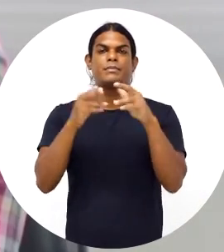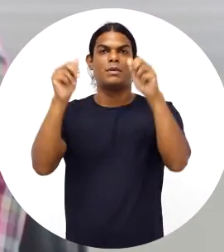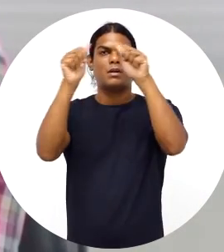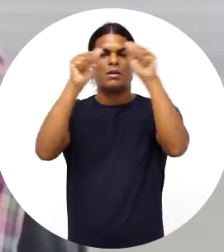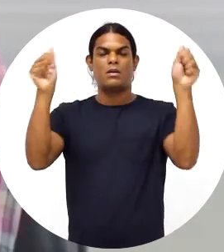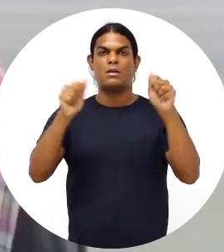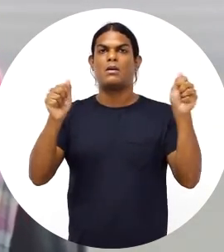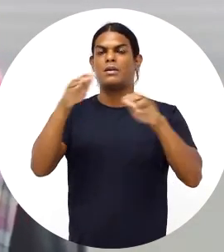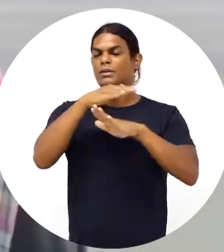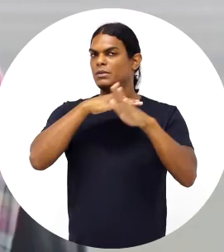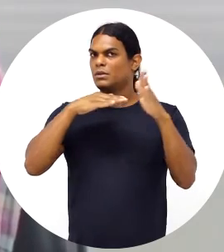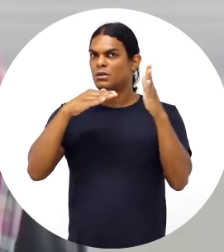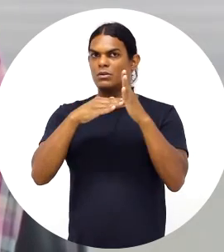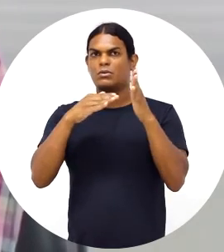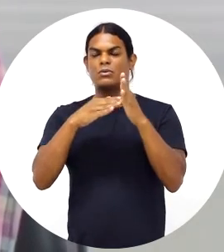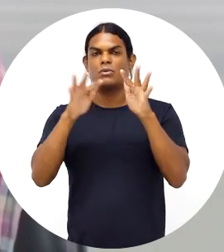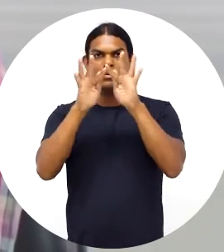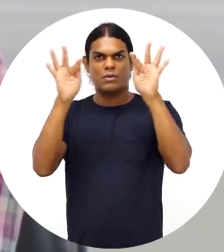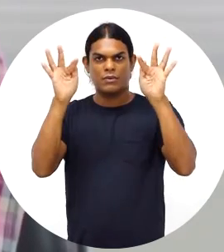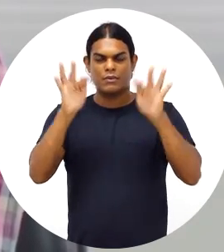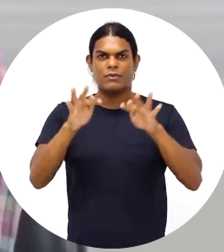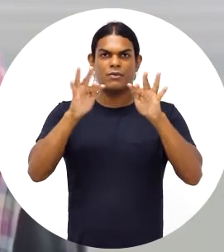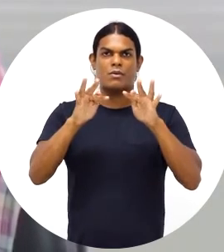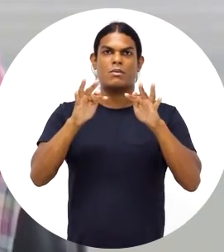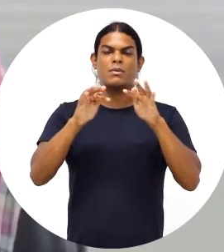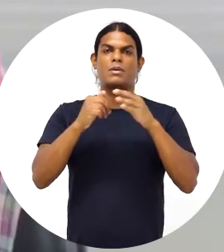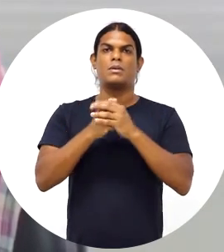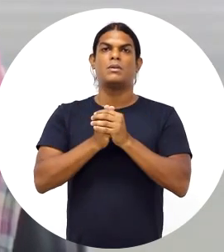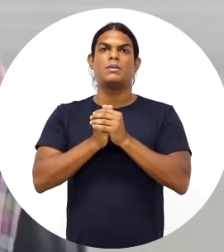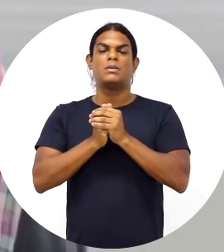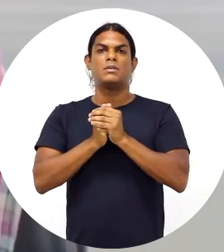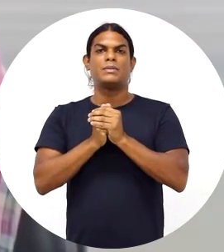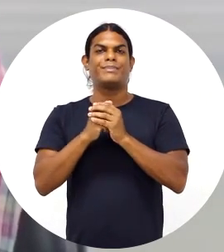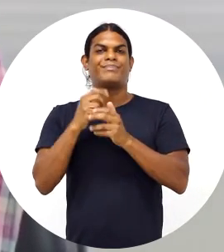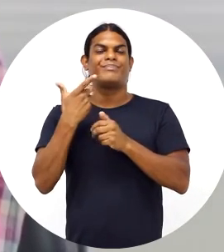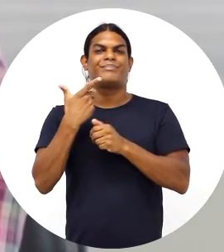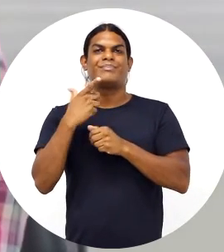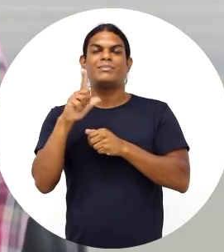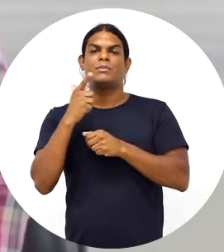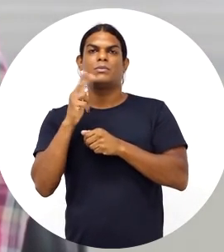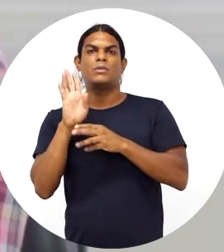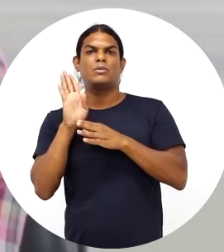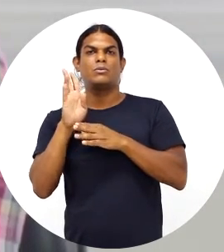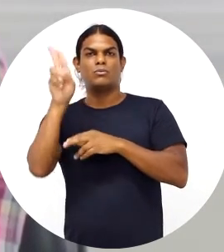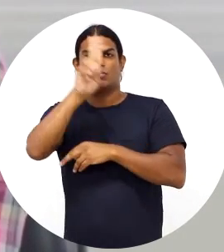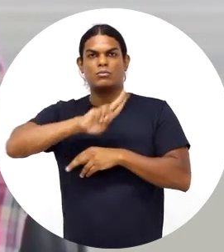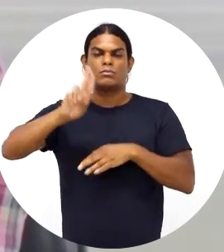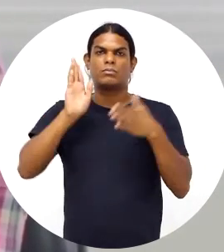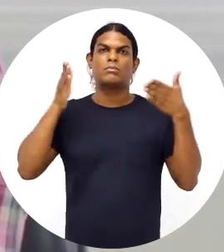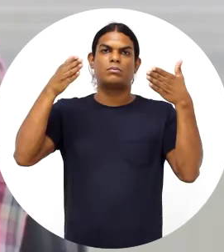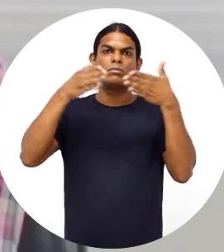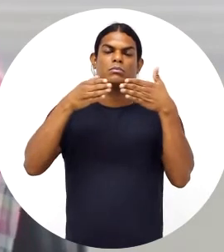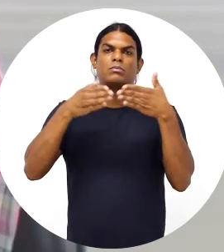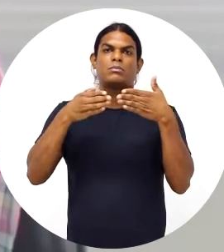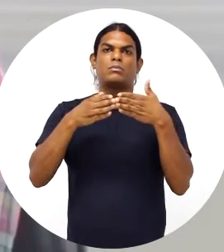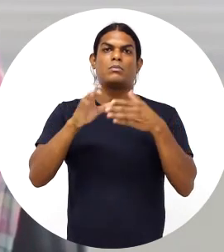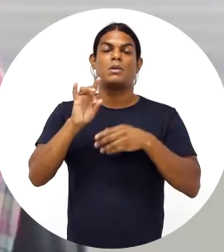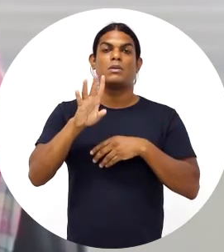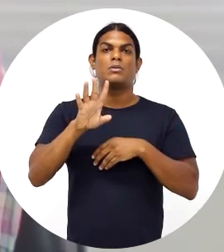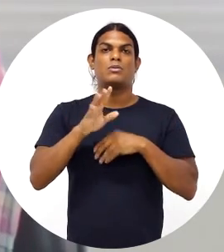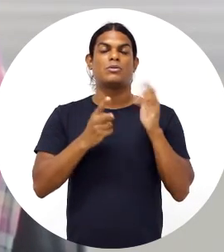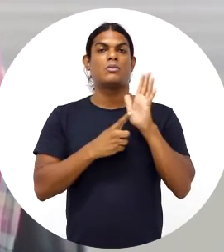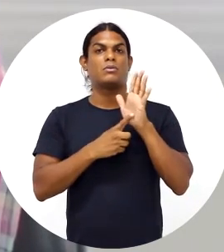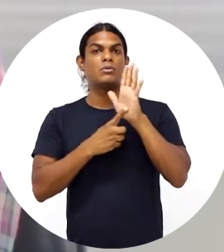toda manifestação artística que não tem uma utilidade prática em si, mas a expressão é produto